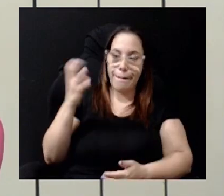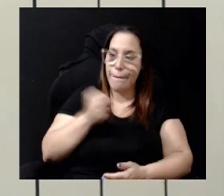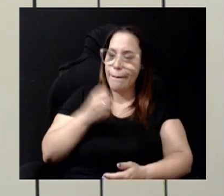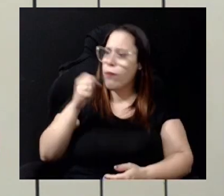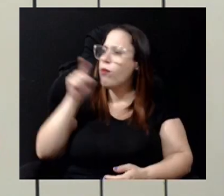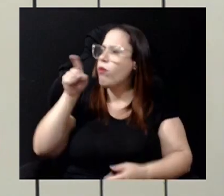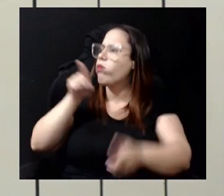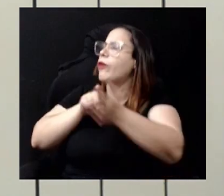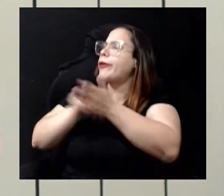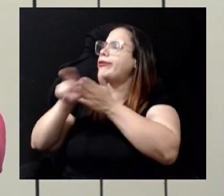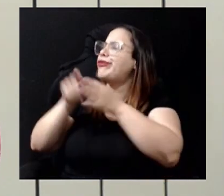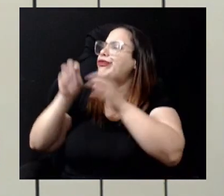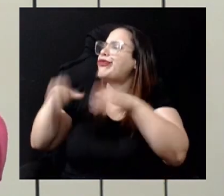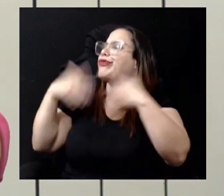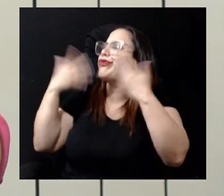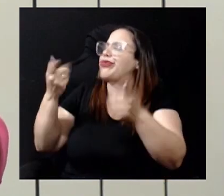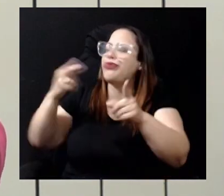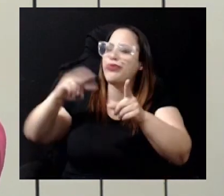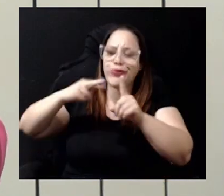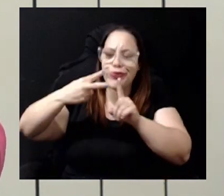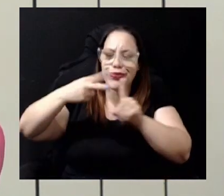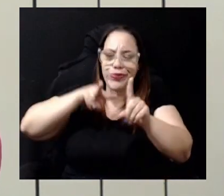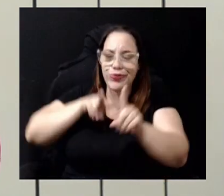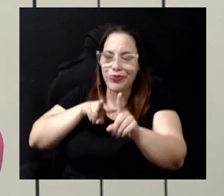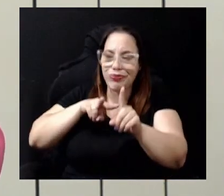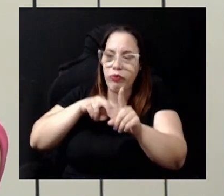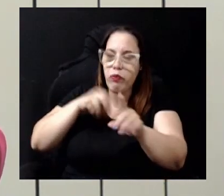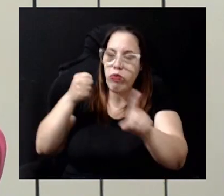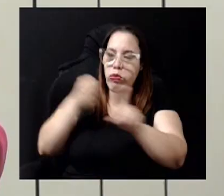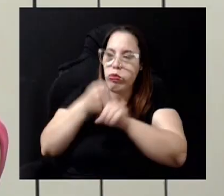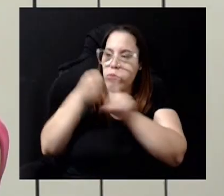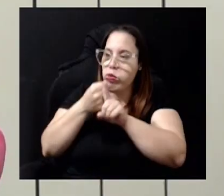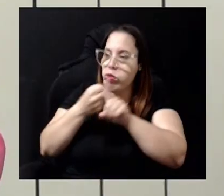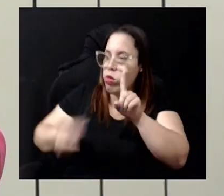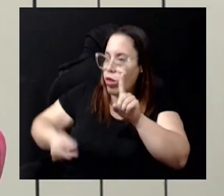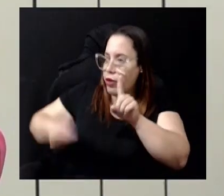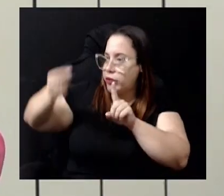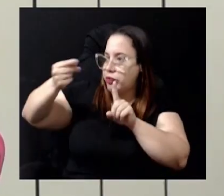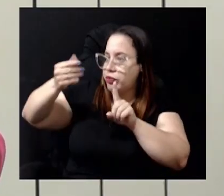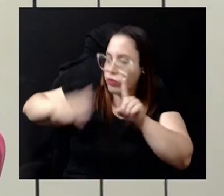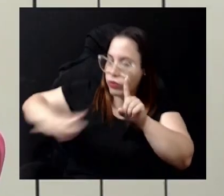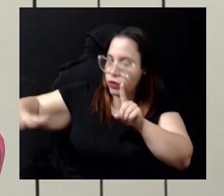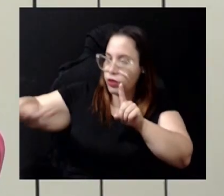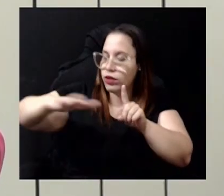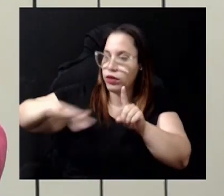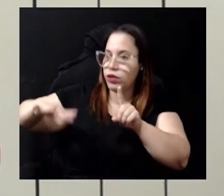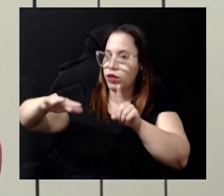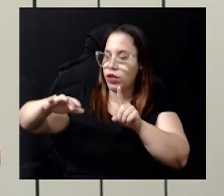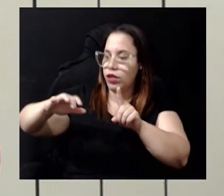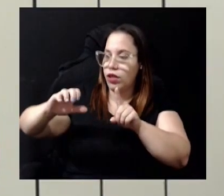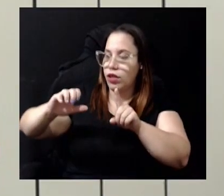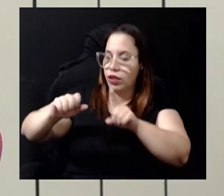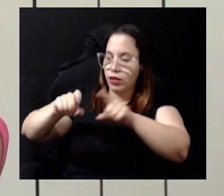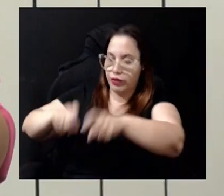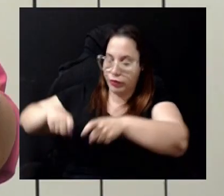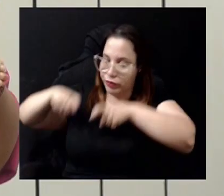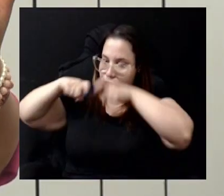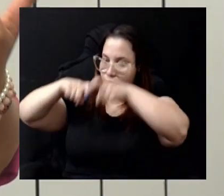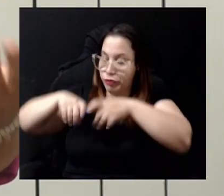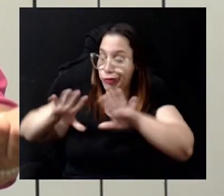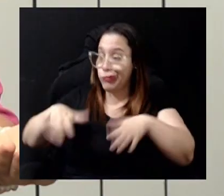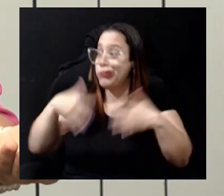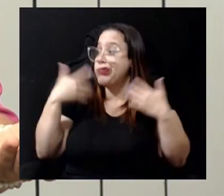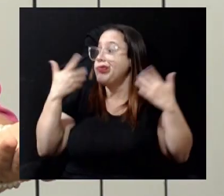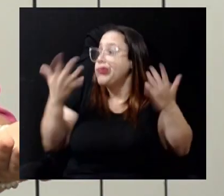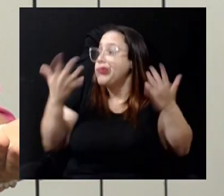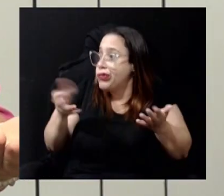ponto de vista referente ao impacto econômico no setor da agricultura, né? Já que